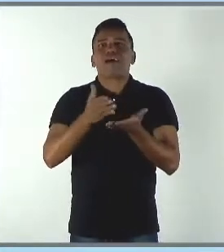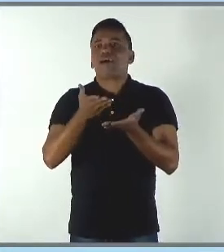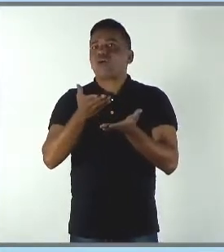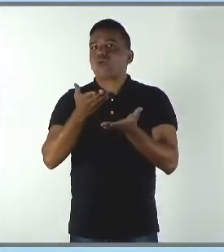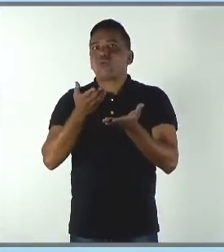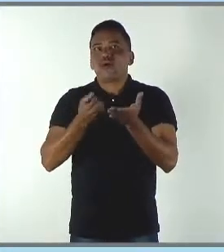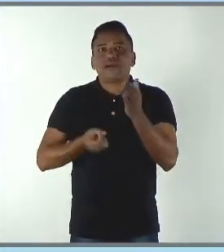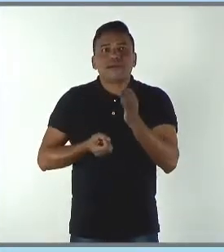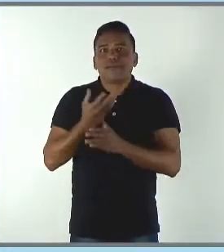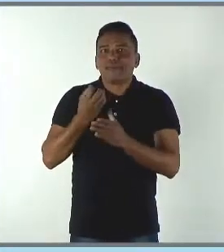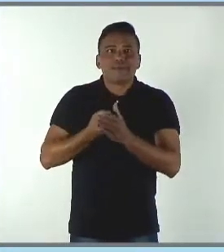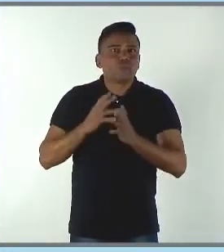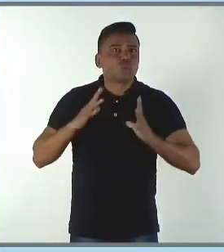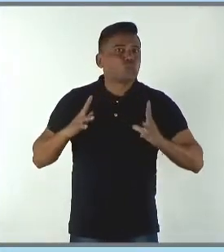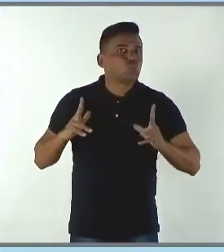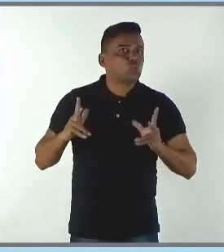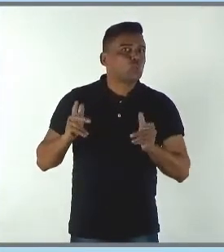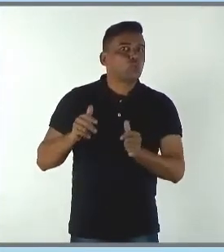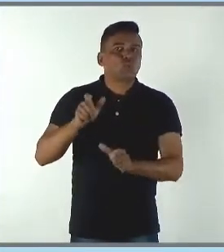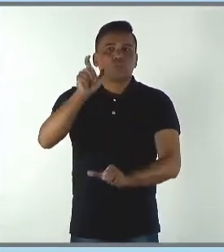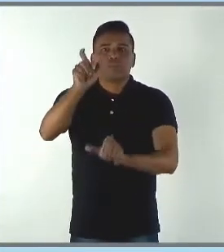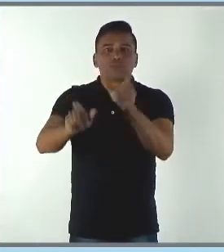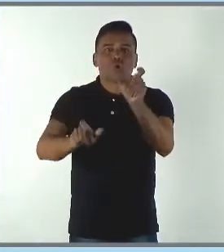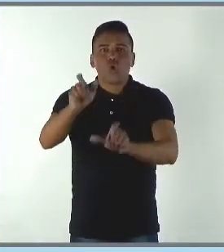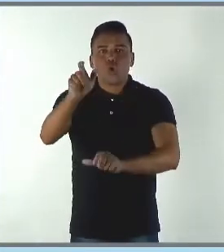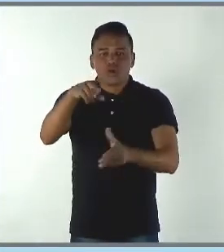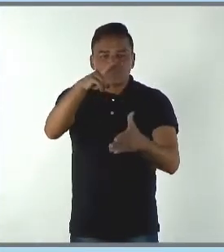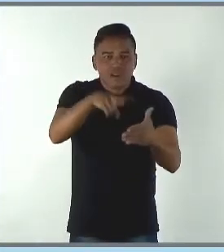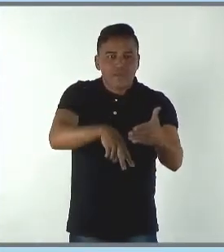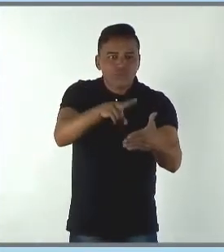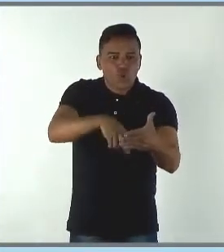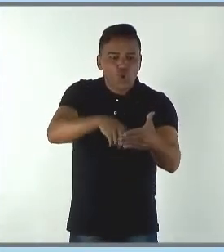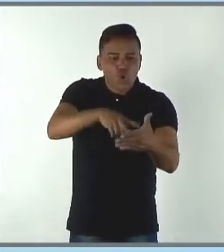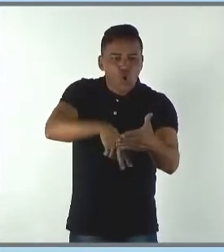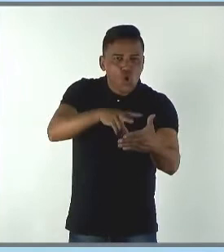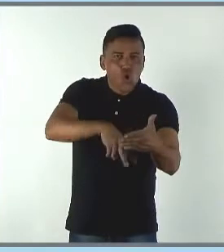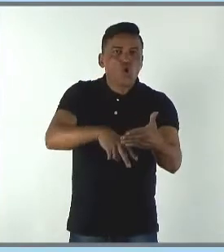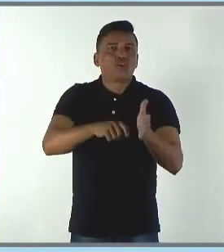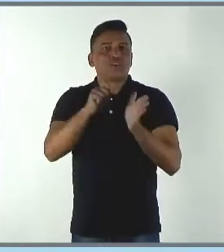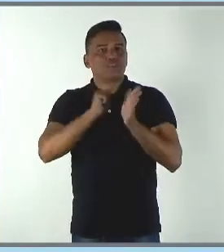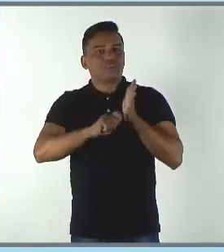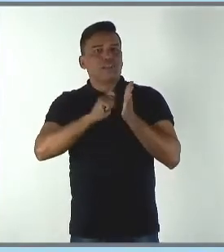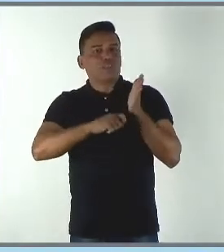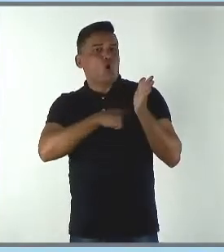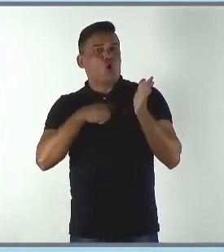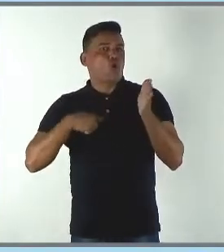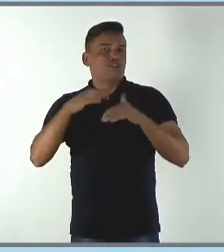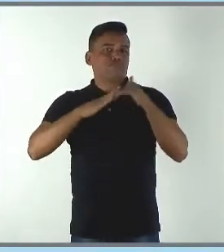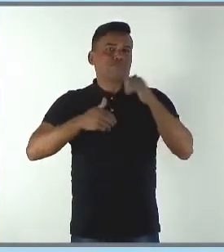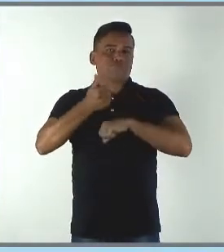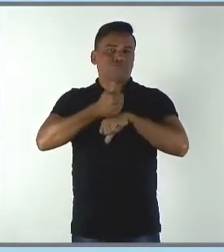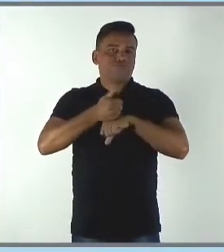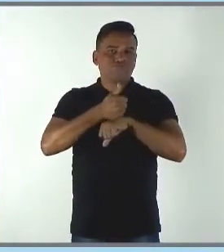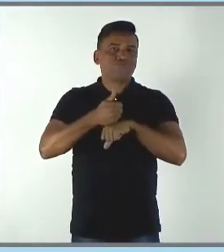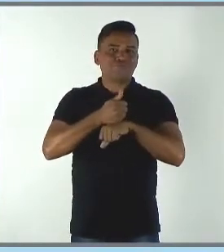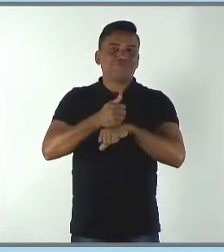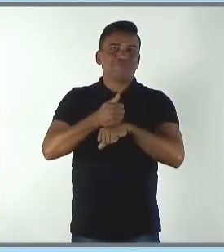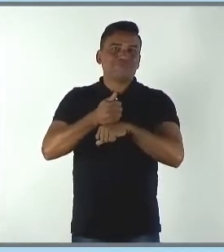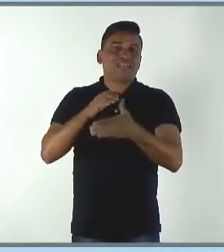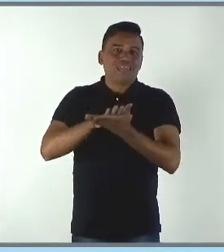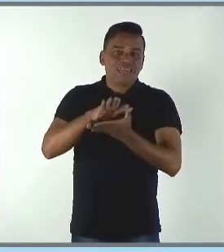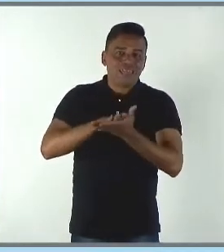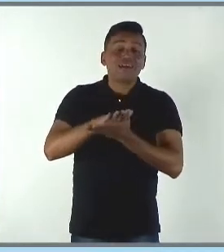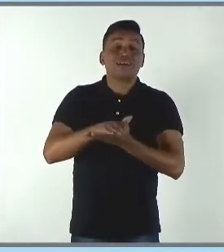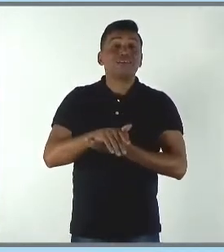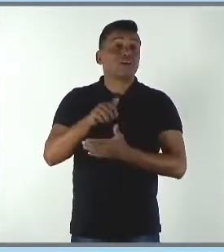uma comunidade de leitores, de escritores, distribuidores. A professora Iris Amâncio chama atenção